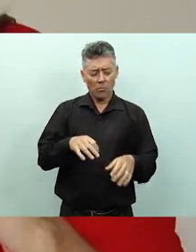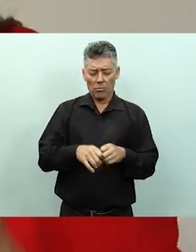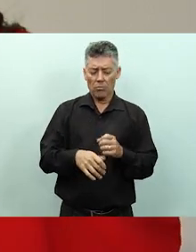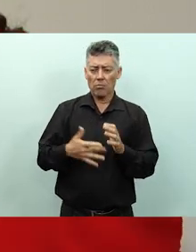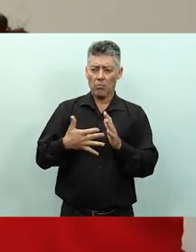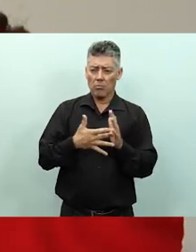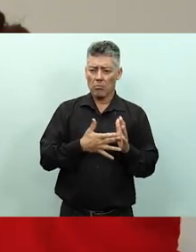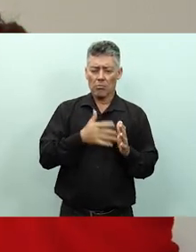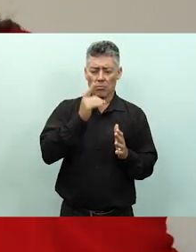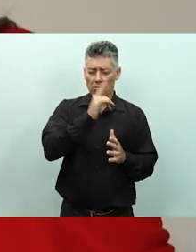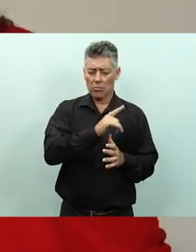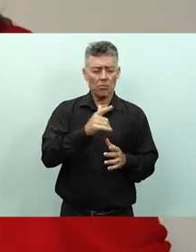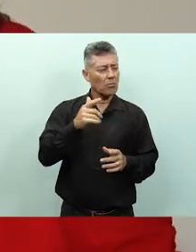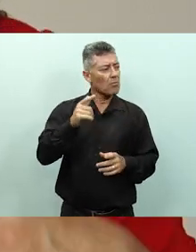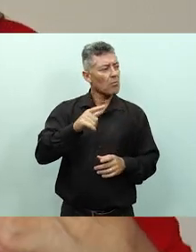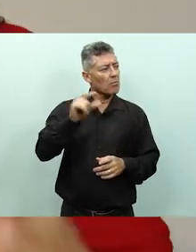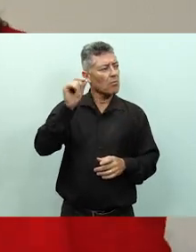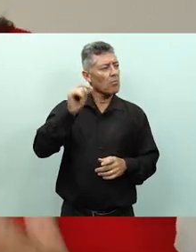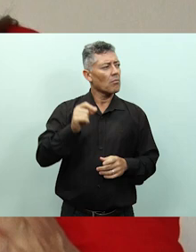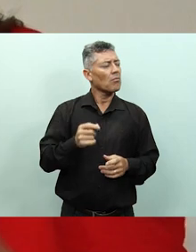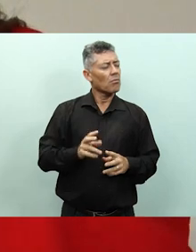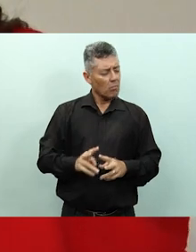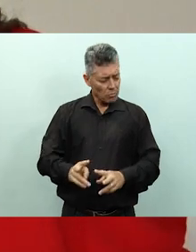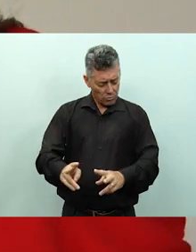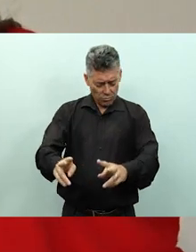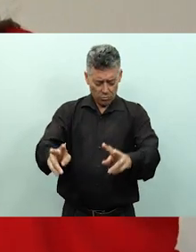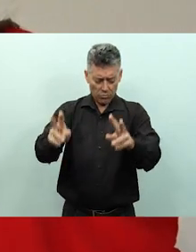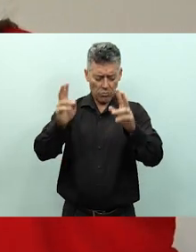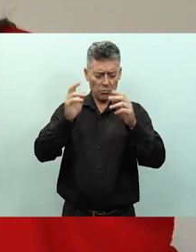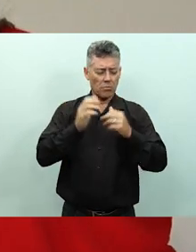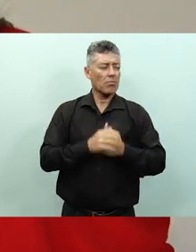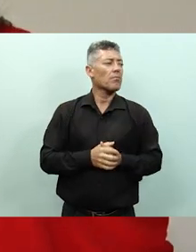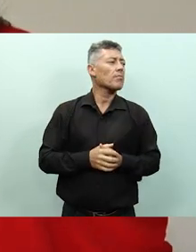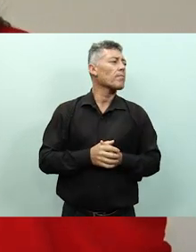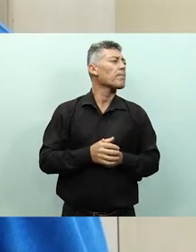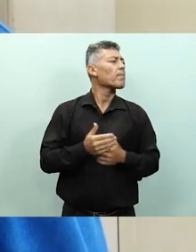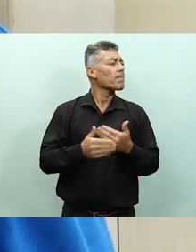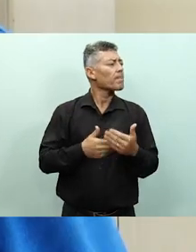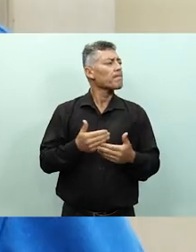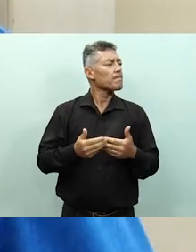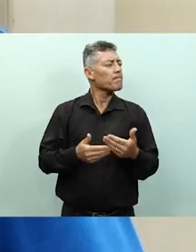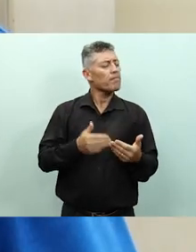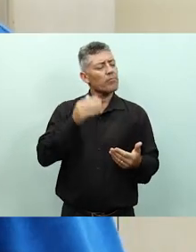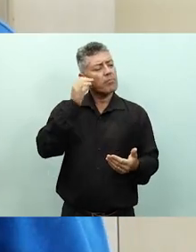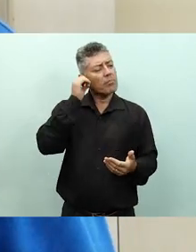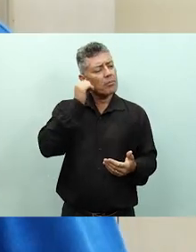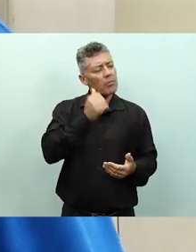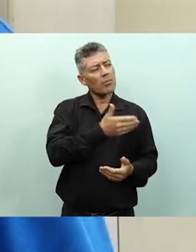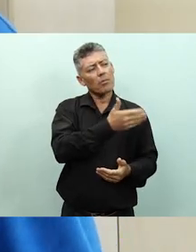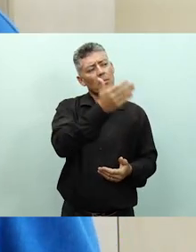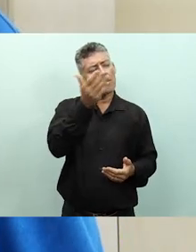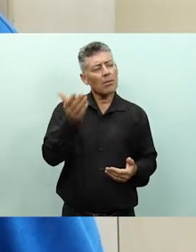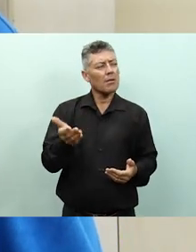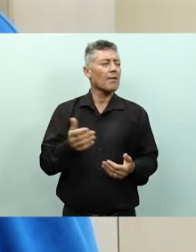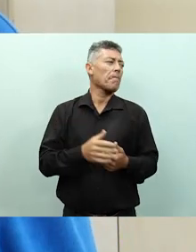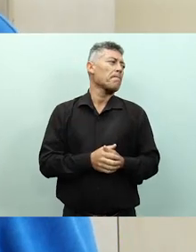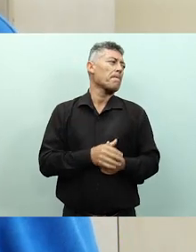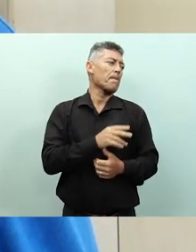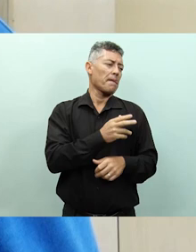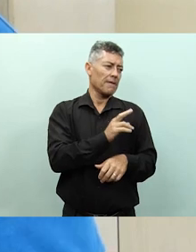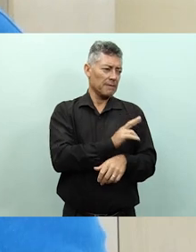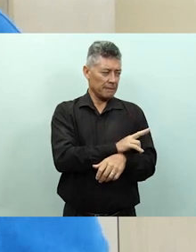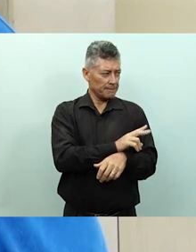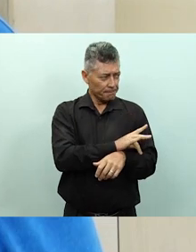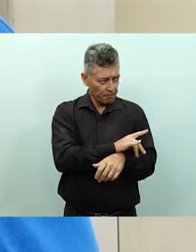tese, tirou a nota máxima, né? E continuou, então, a sua carreira. Ela ouvia as comunidades. Vilma tinha